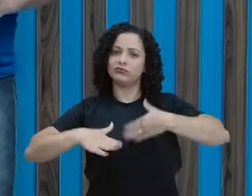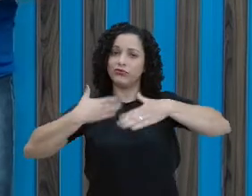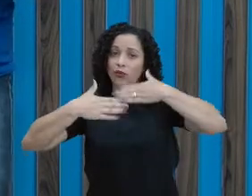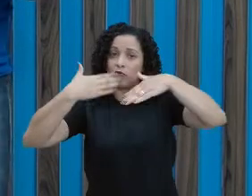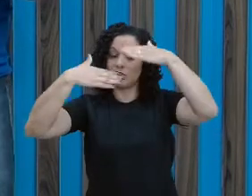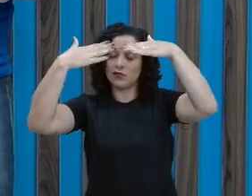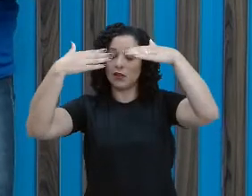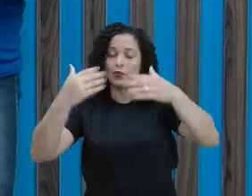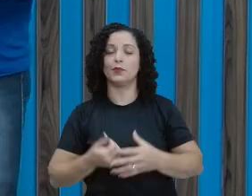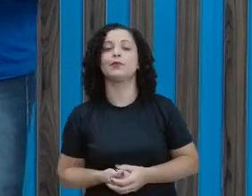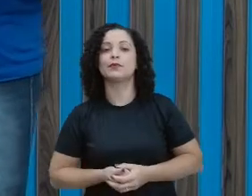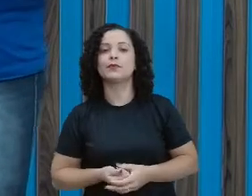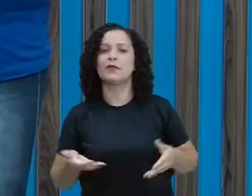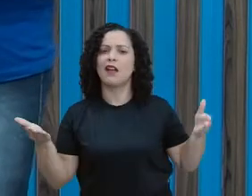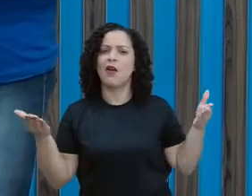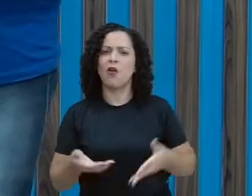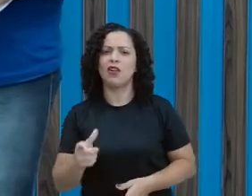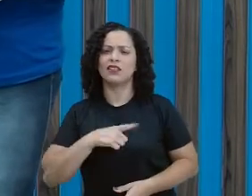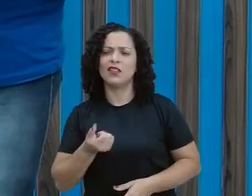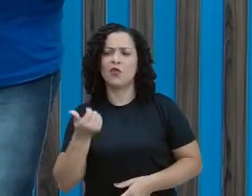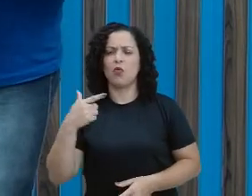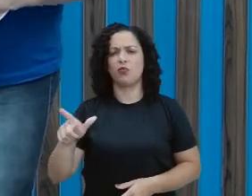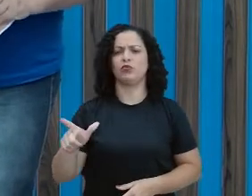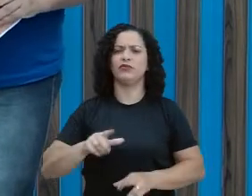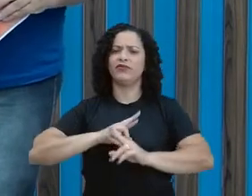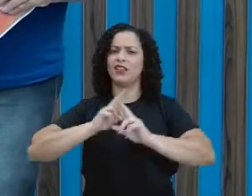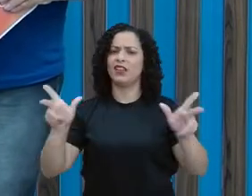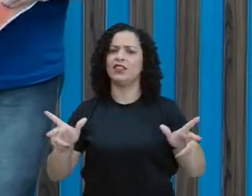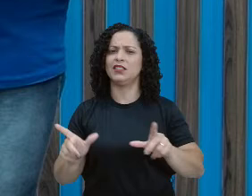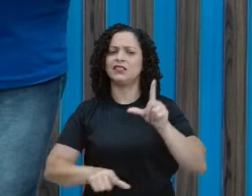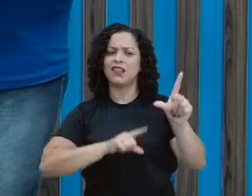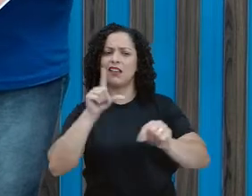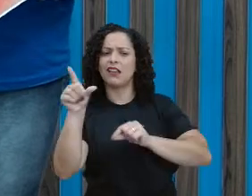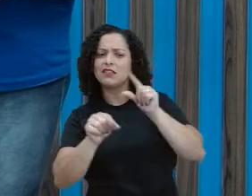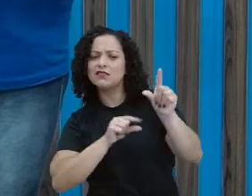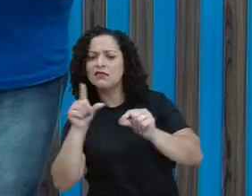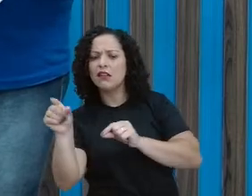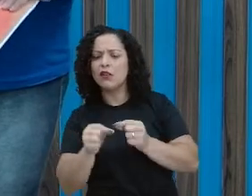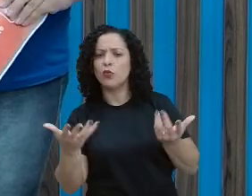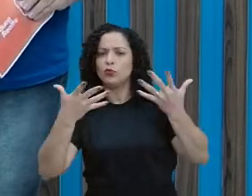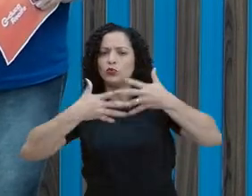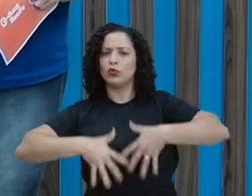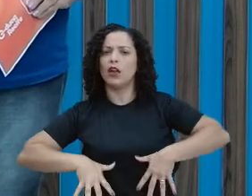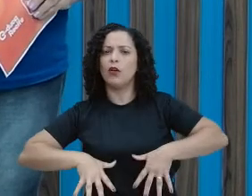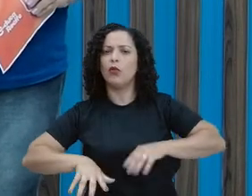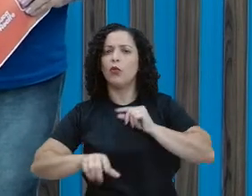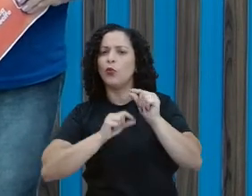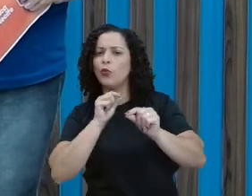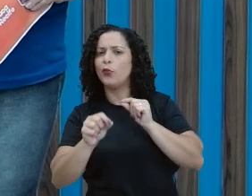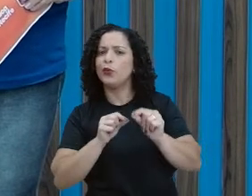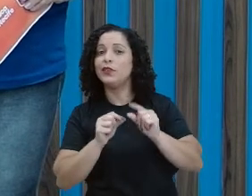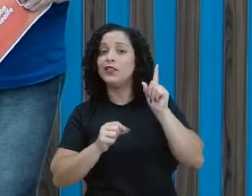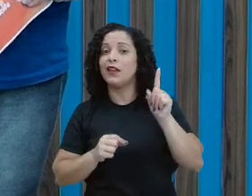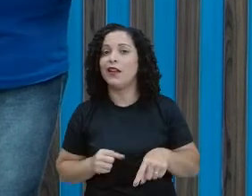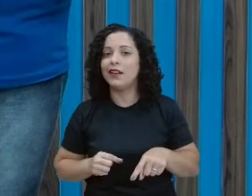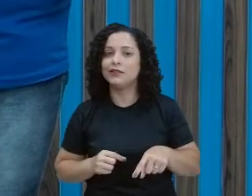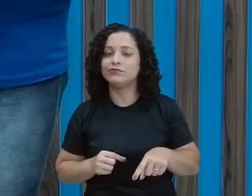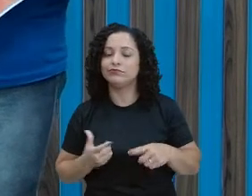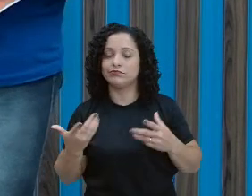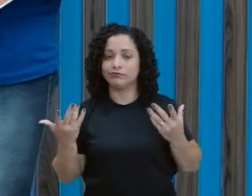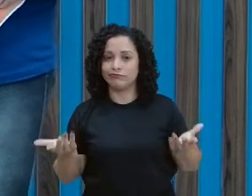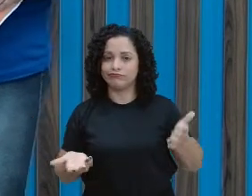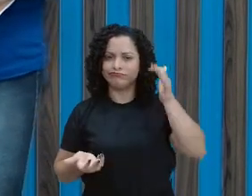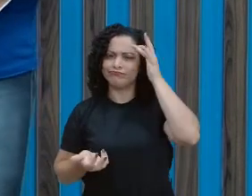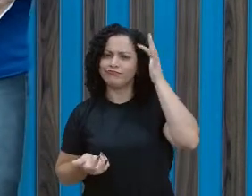falando da evolução e agora já apareceu outra coisa, seleção natural. Pois é, gente. O que é que vocês acham que é seleção natural? O que é que